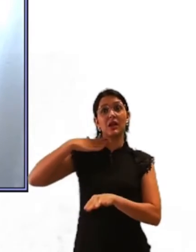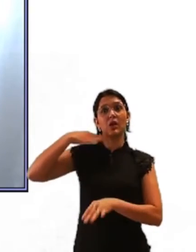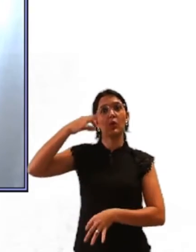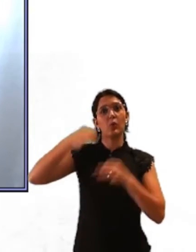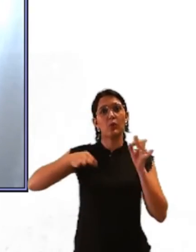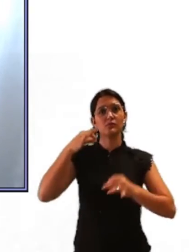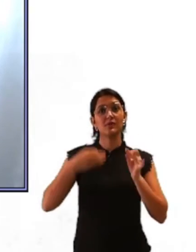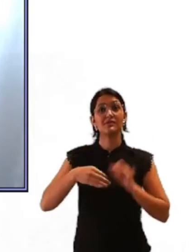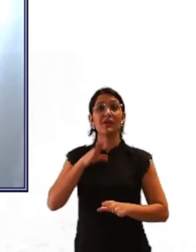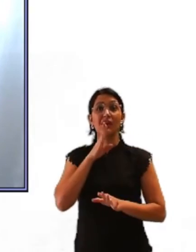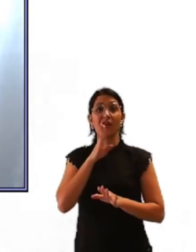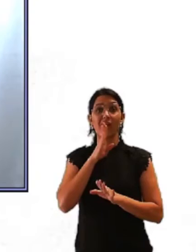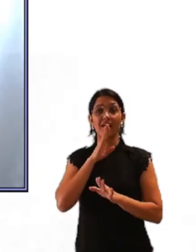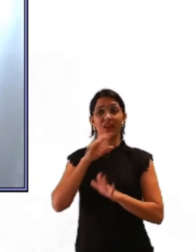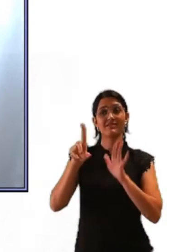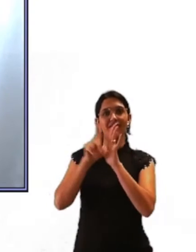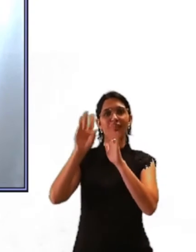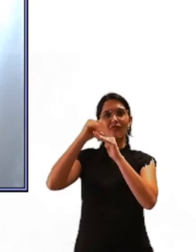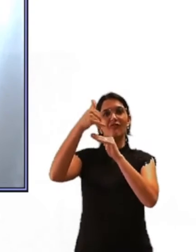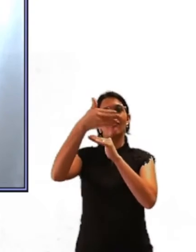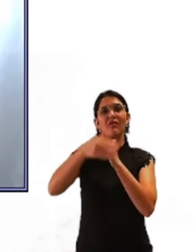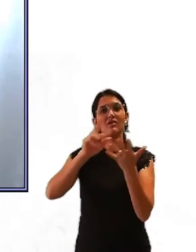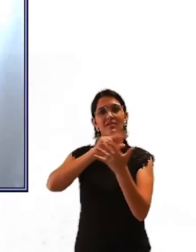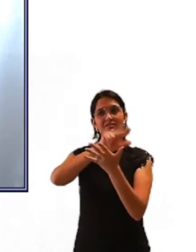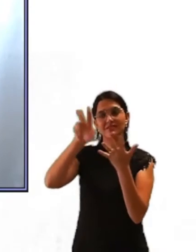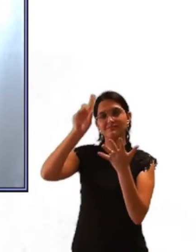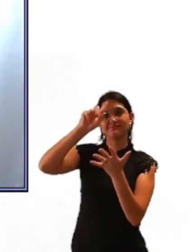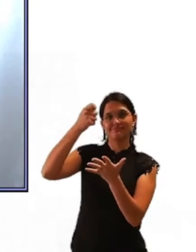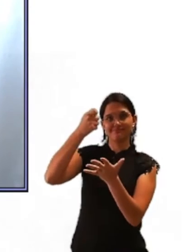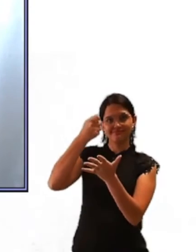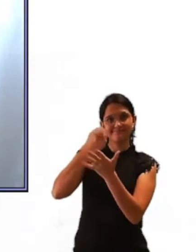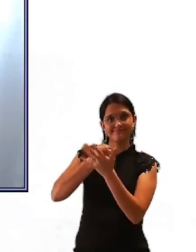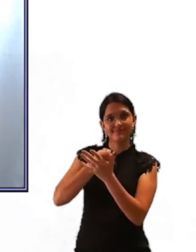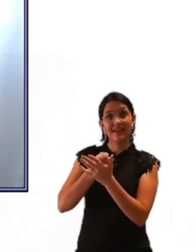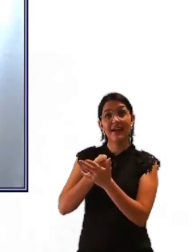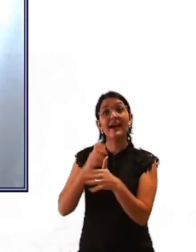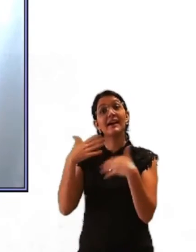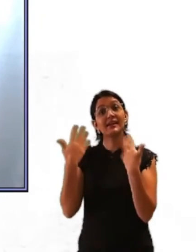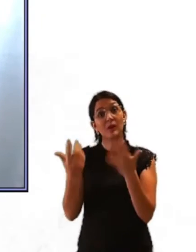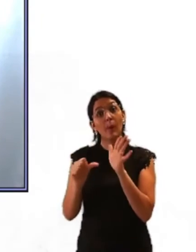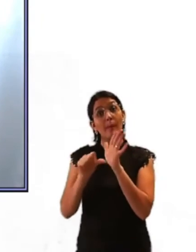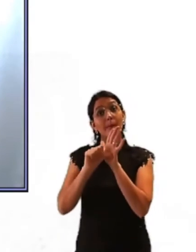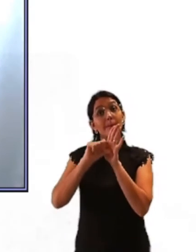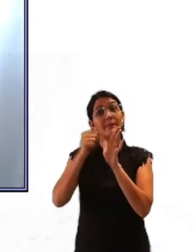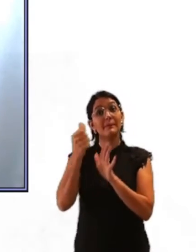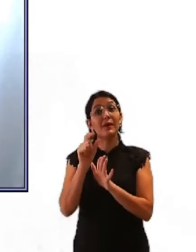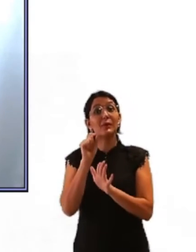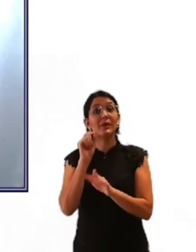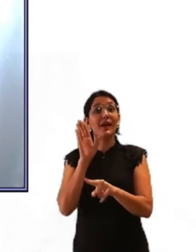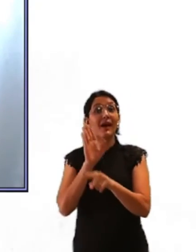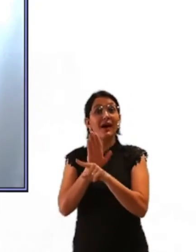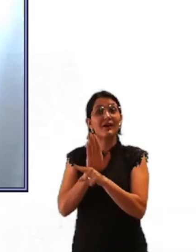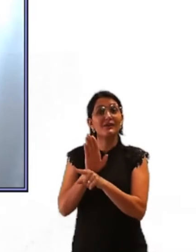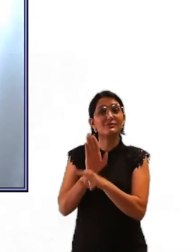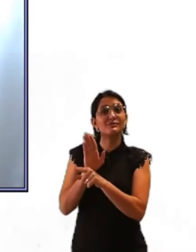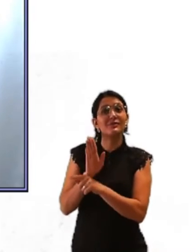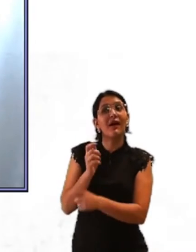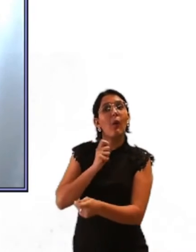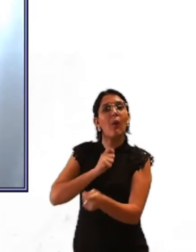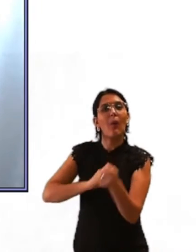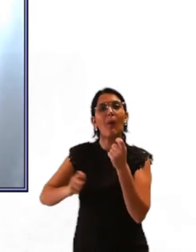fatores extrajurídicos que impactam suas decisões não seria o primeiro passo para o controle do subjetivismo?